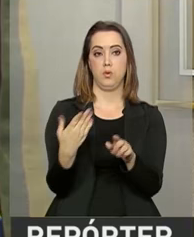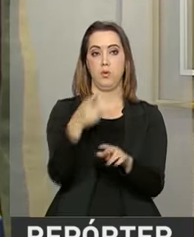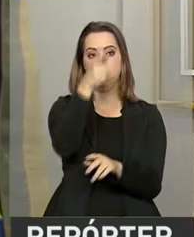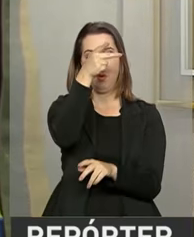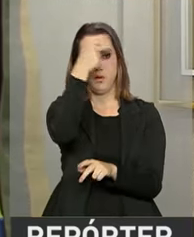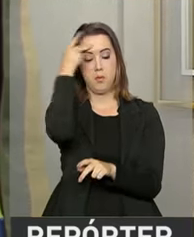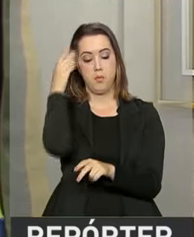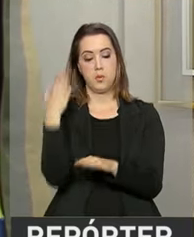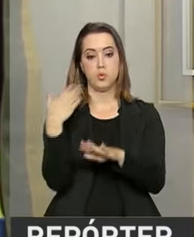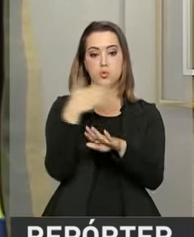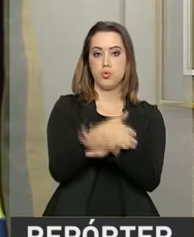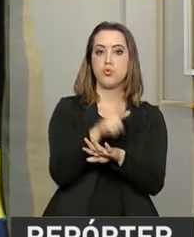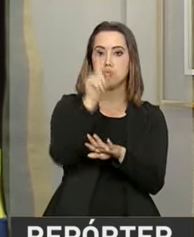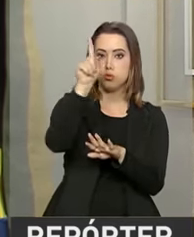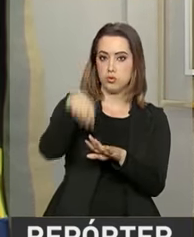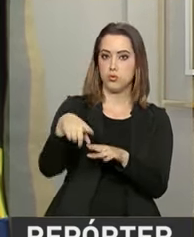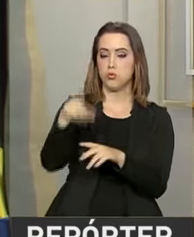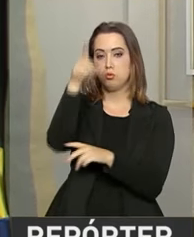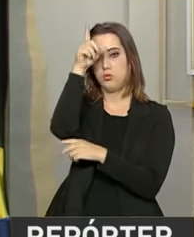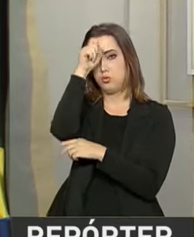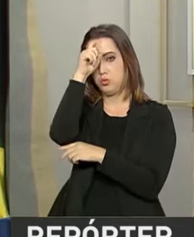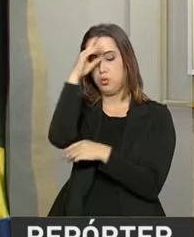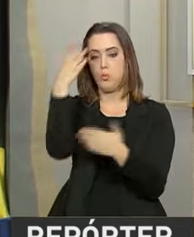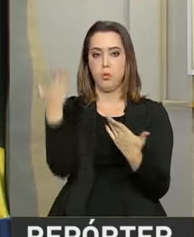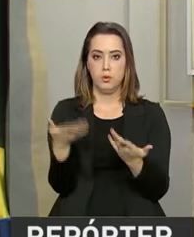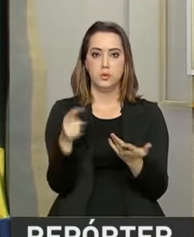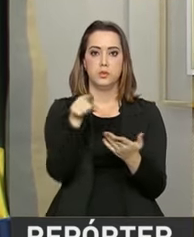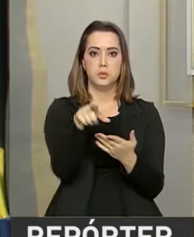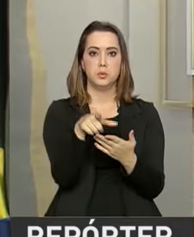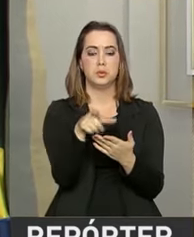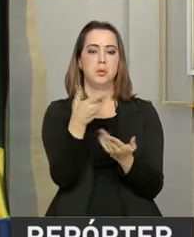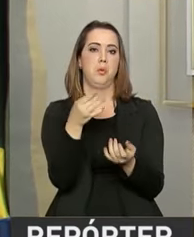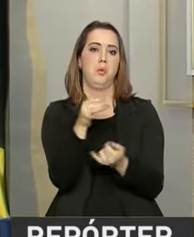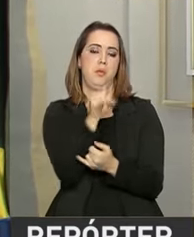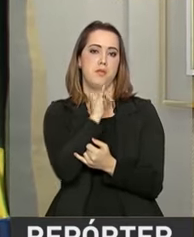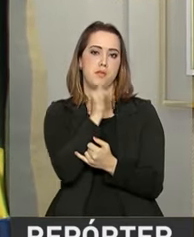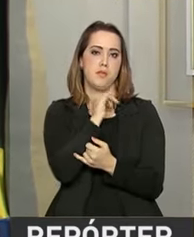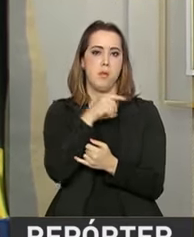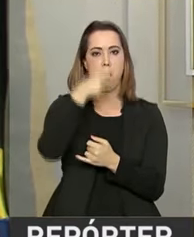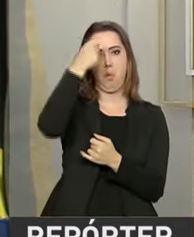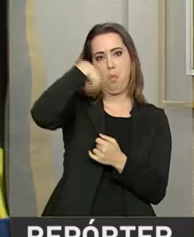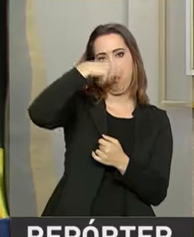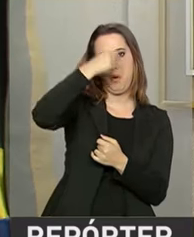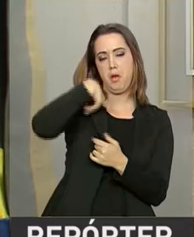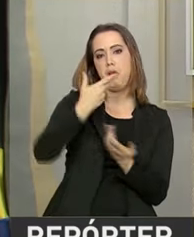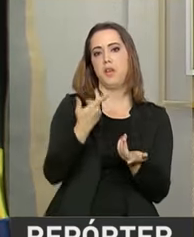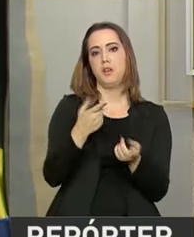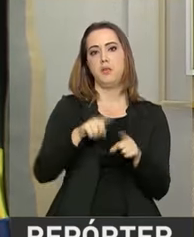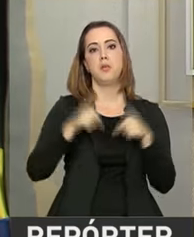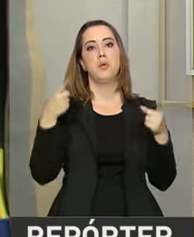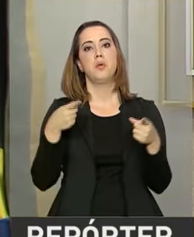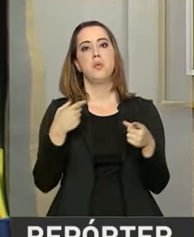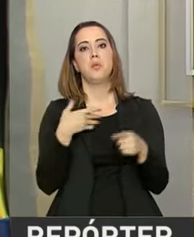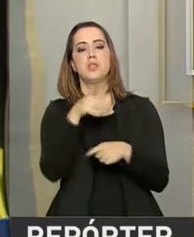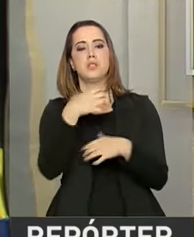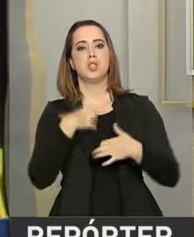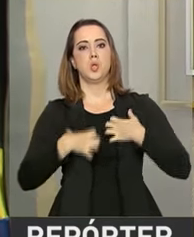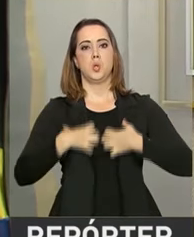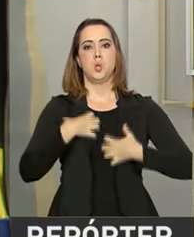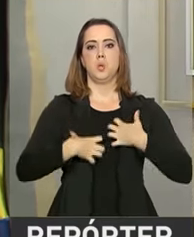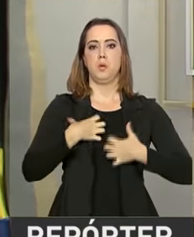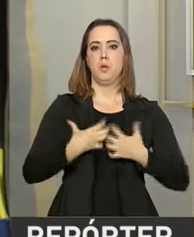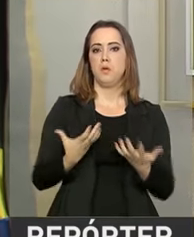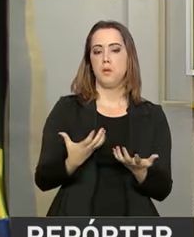atendida eventualmente numa, vamos dizer, ela tem uma gripe e lança uma pneumonia para ela. Então ela vai saber porque o